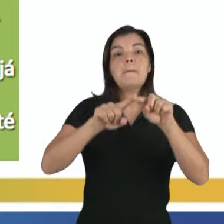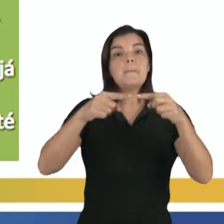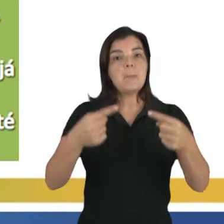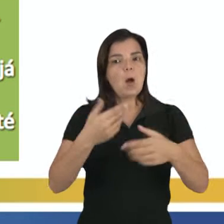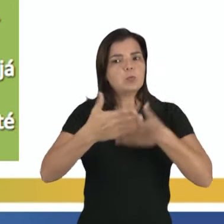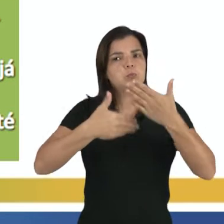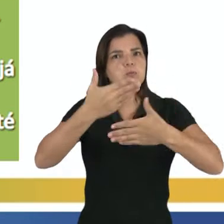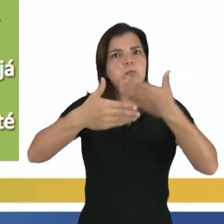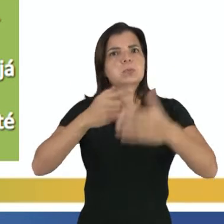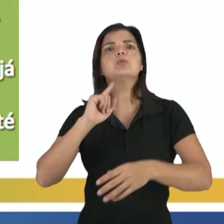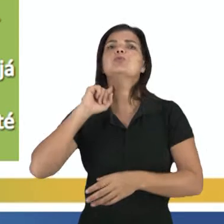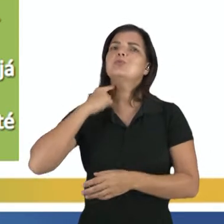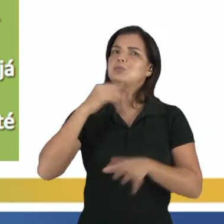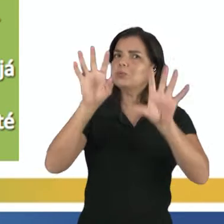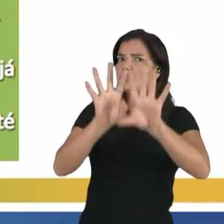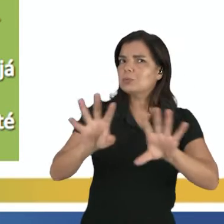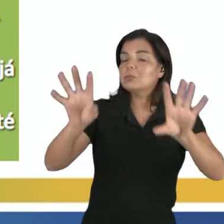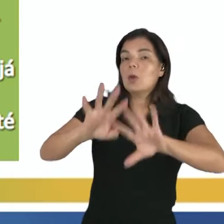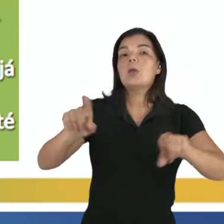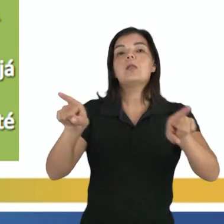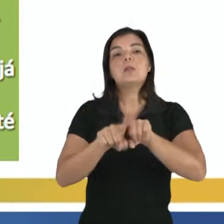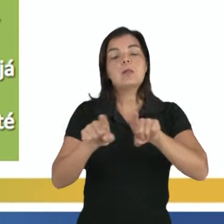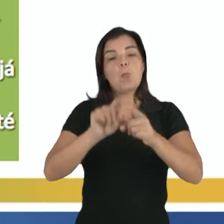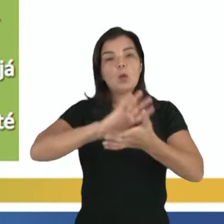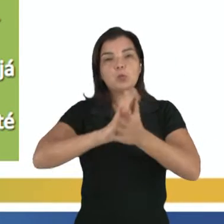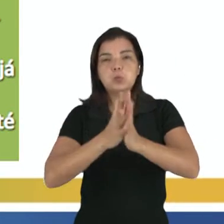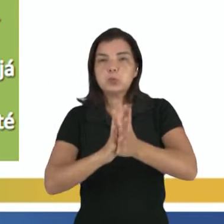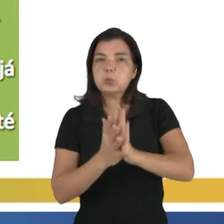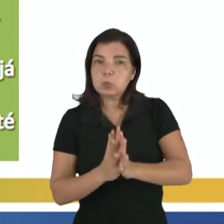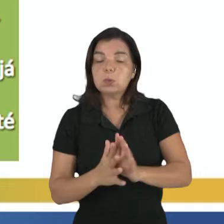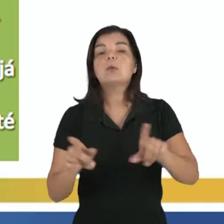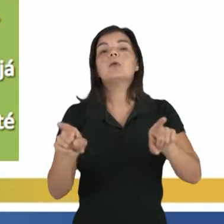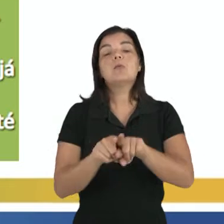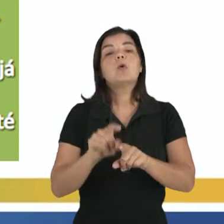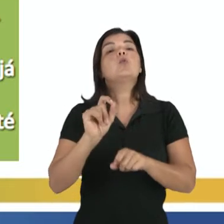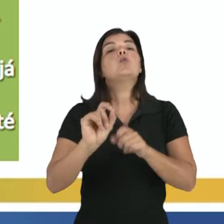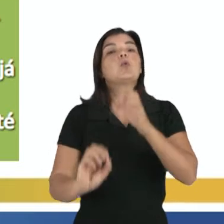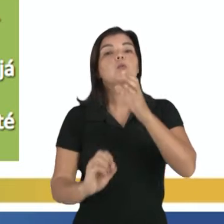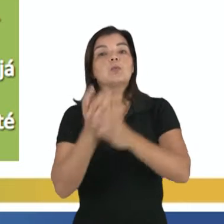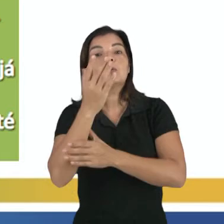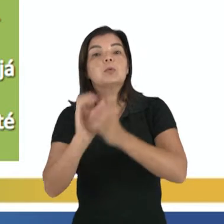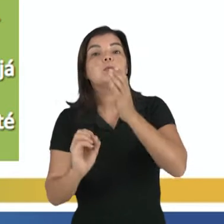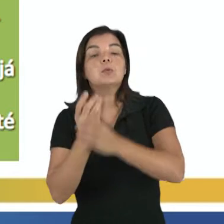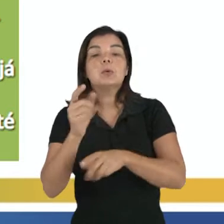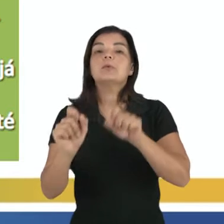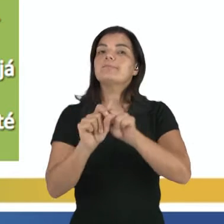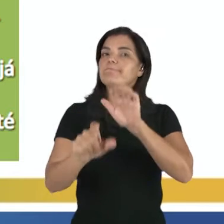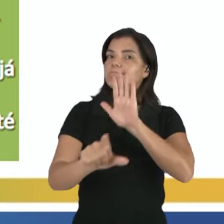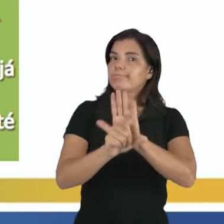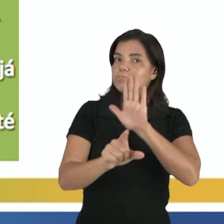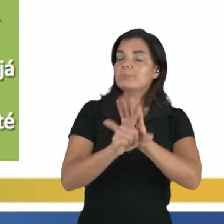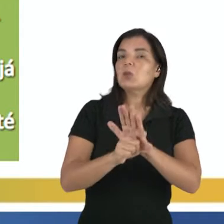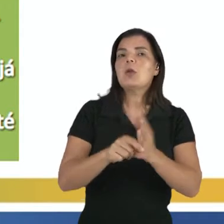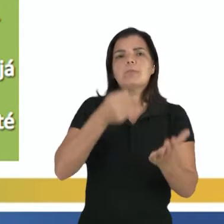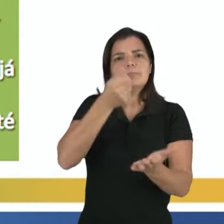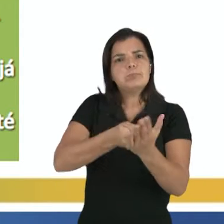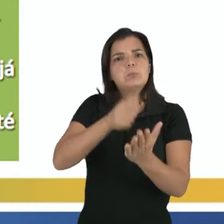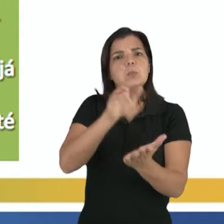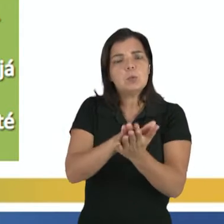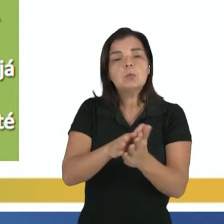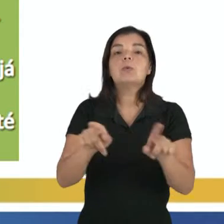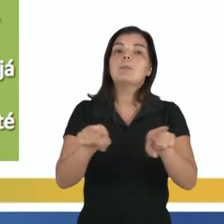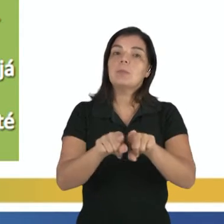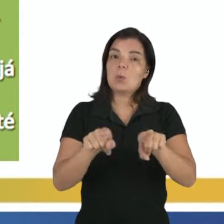a avançada poluição e dessa degradação do ambiente, foram se criando mais leis e mais penalidades